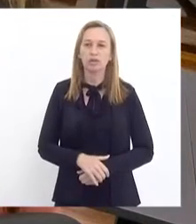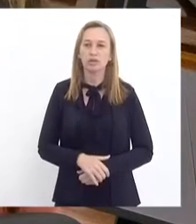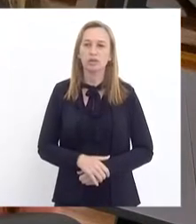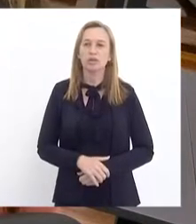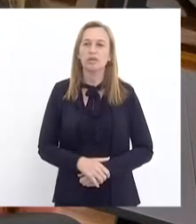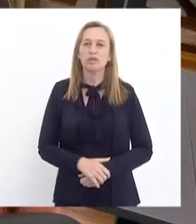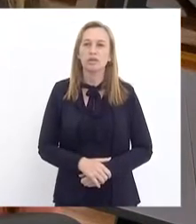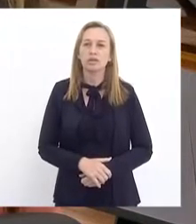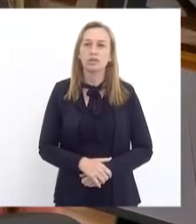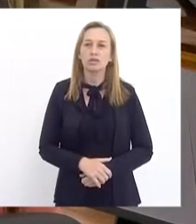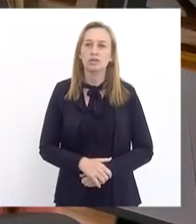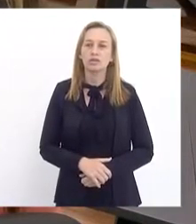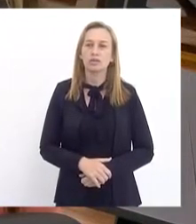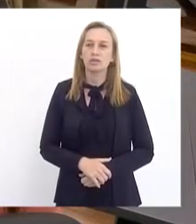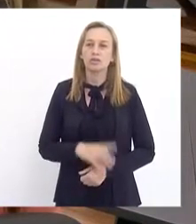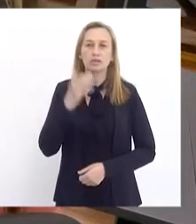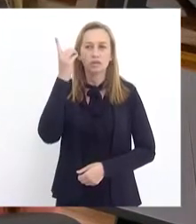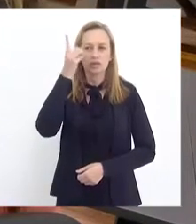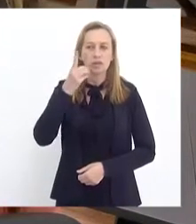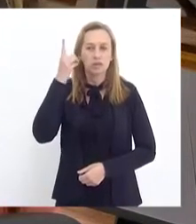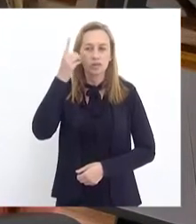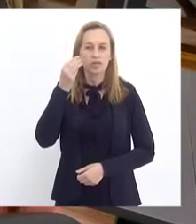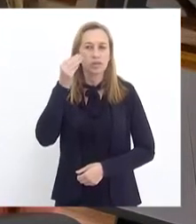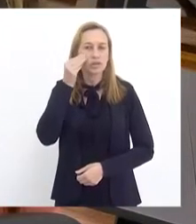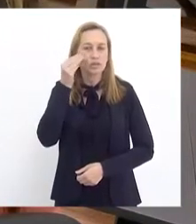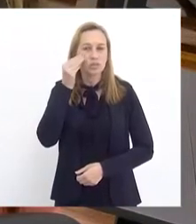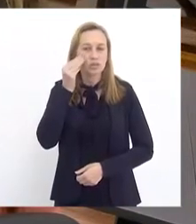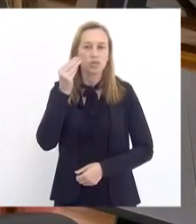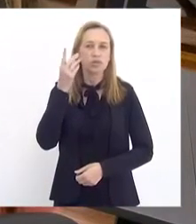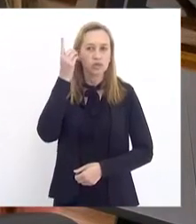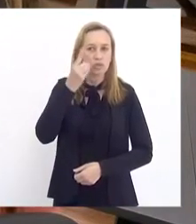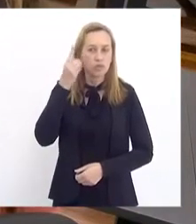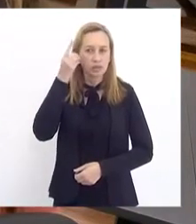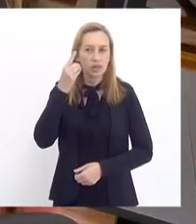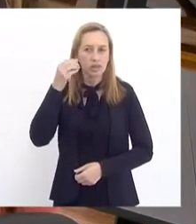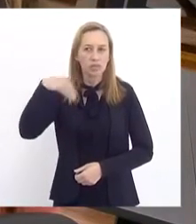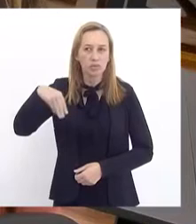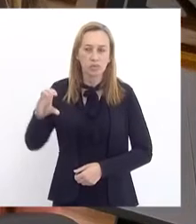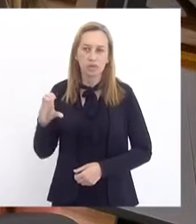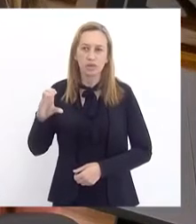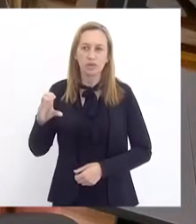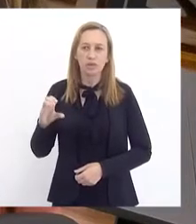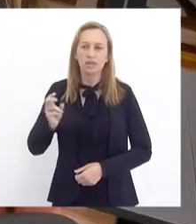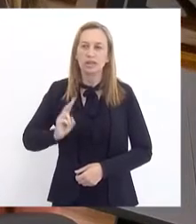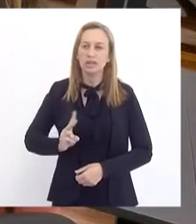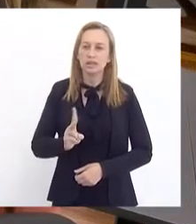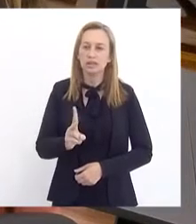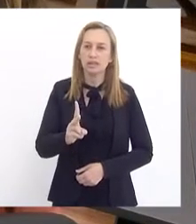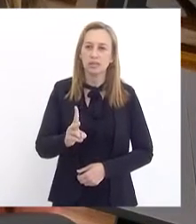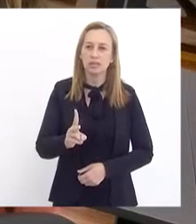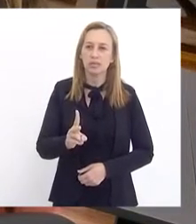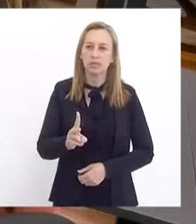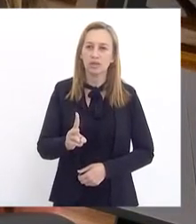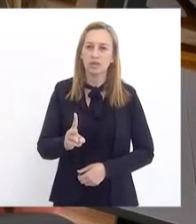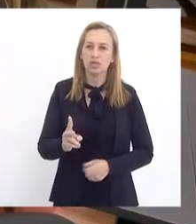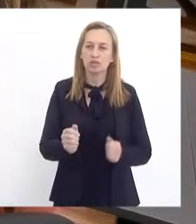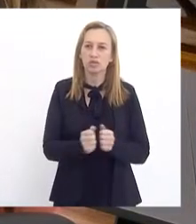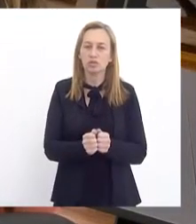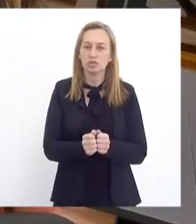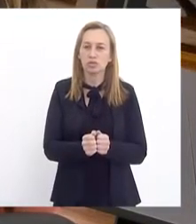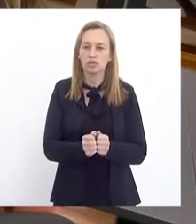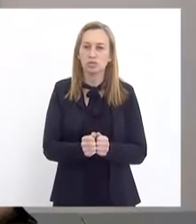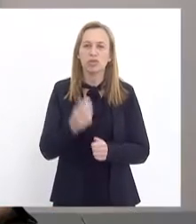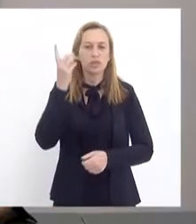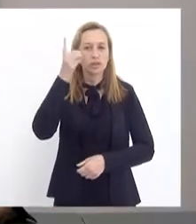Reis, deputada Mônica Francisco, deputado Carlos Mink e sempre presente, atuante,